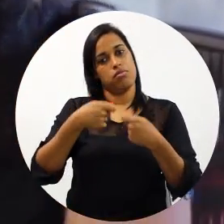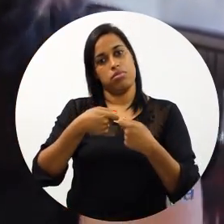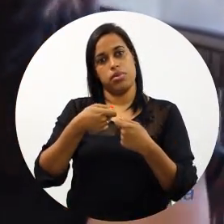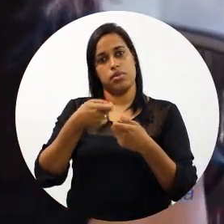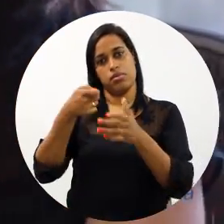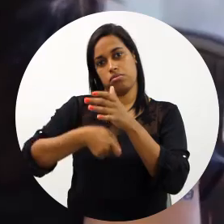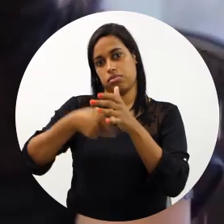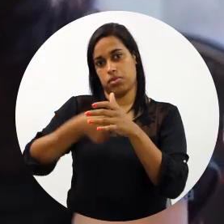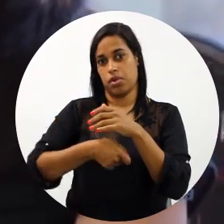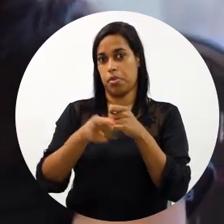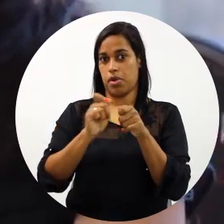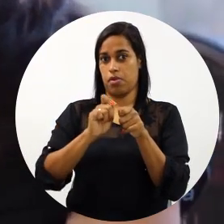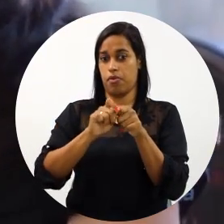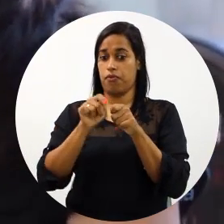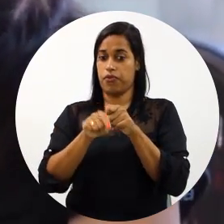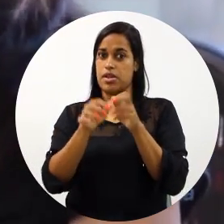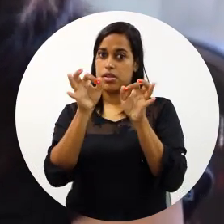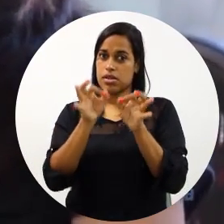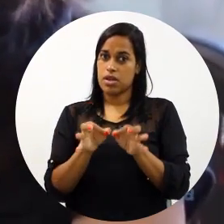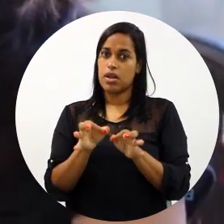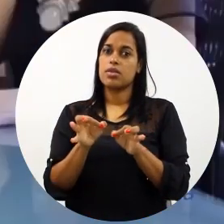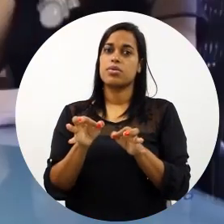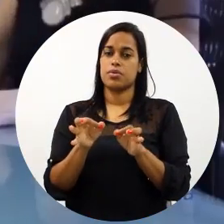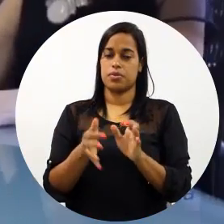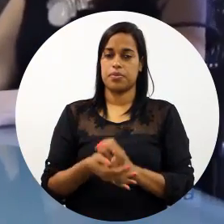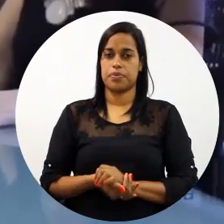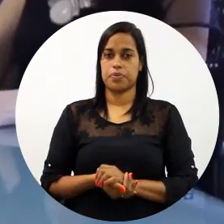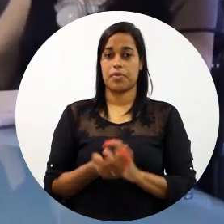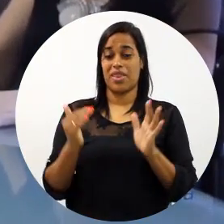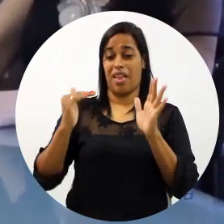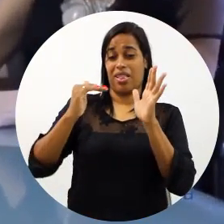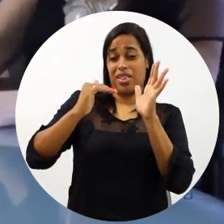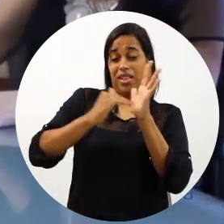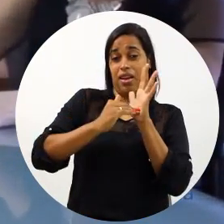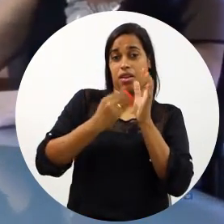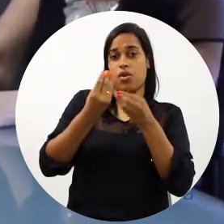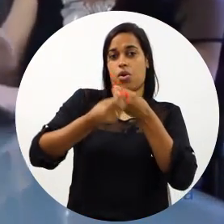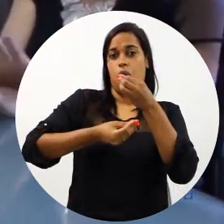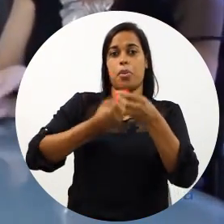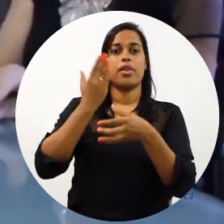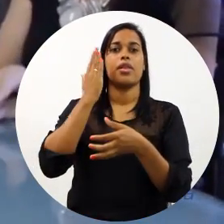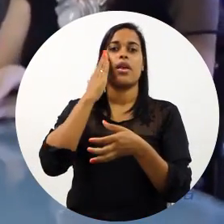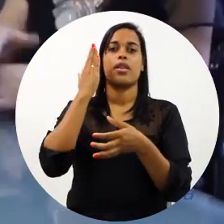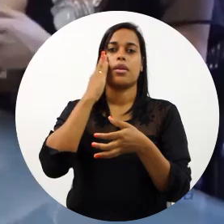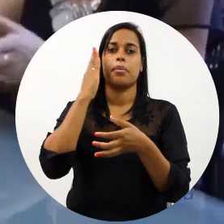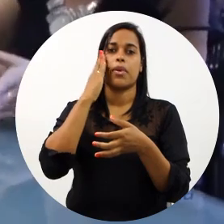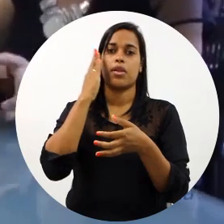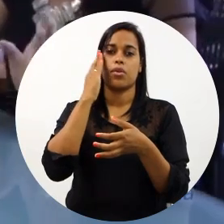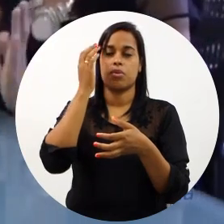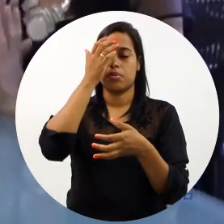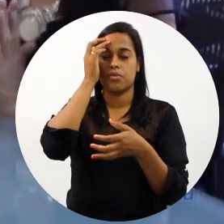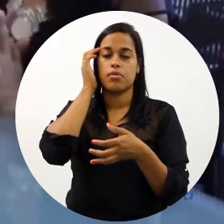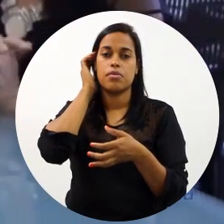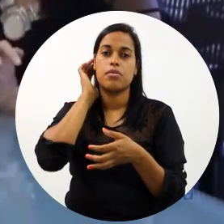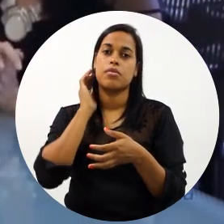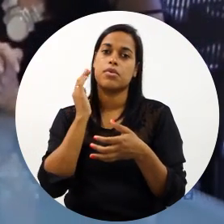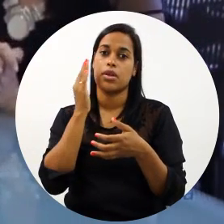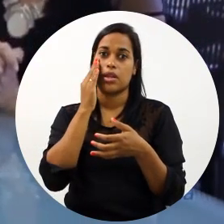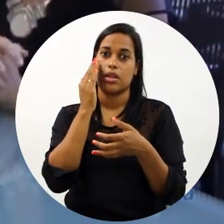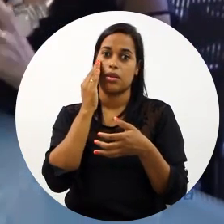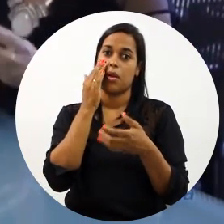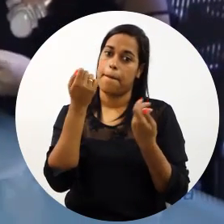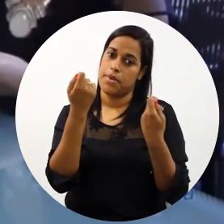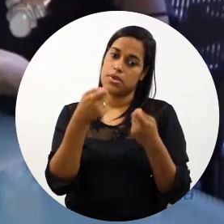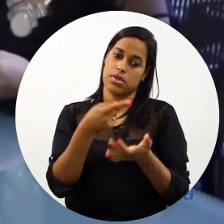criança porque ela não fez daquela forma que deveria ter sido feito, até como forma de compreensão. Então em algum momento vai ter que